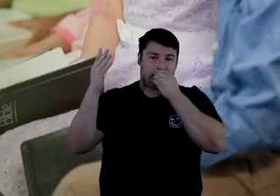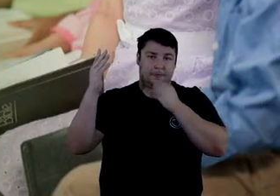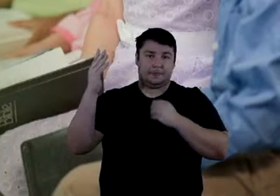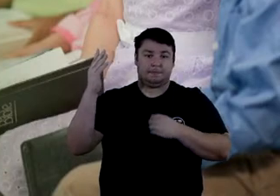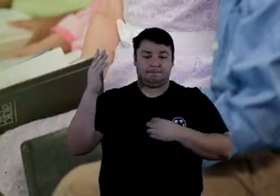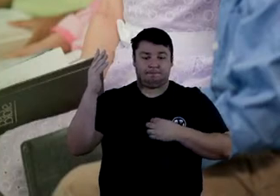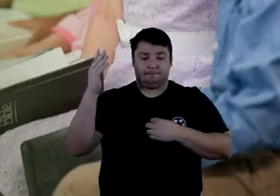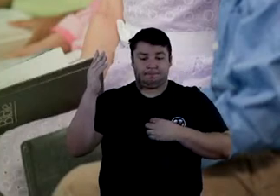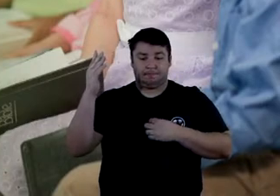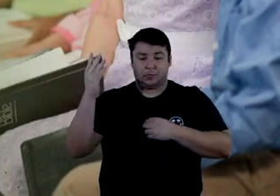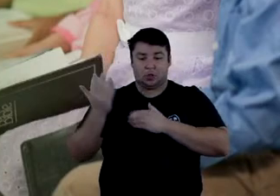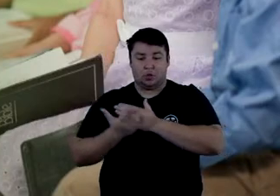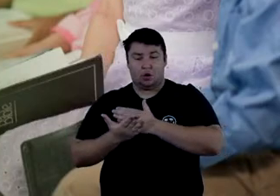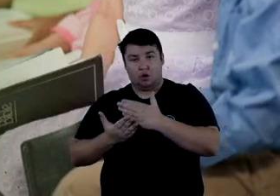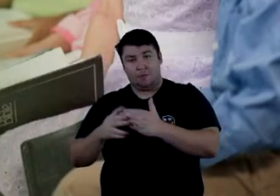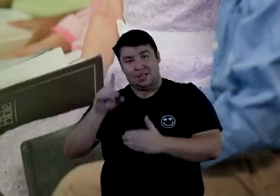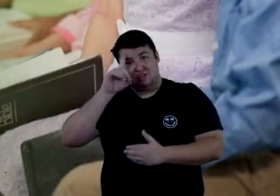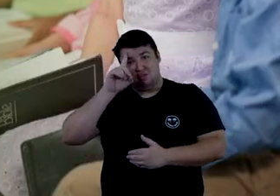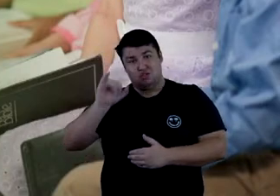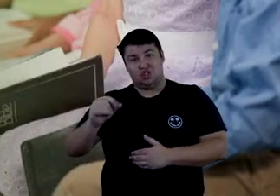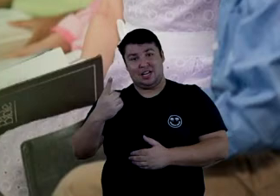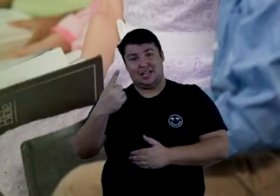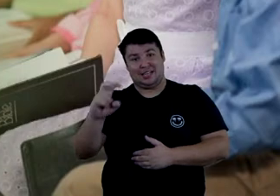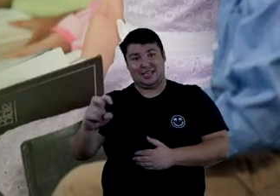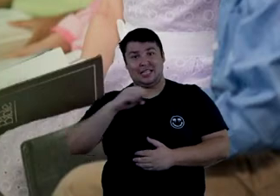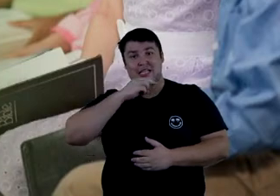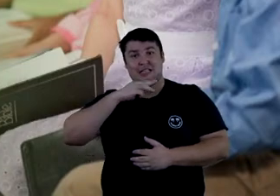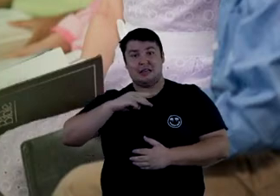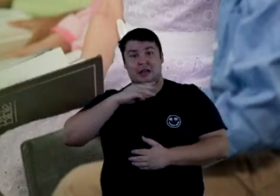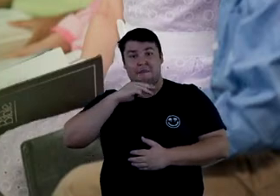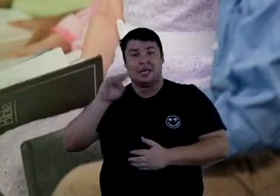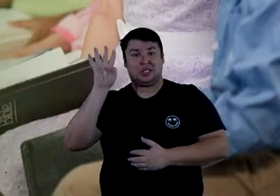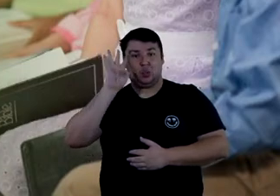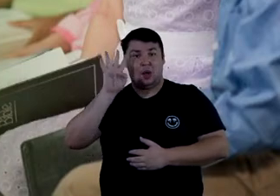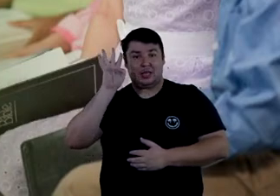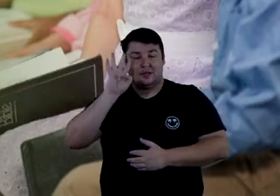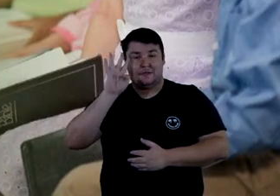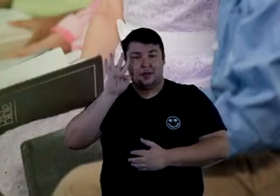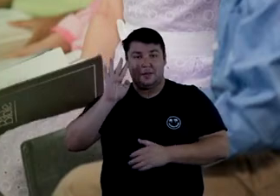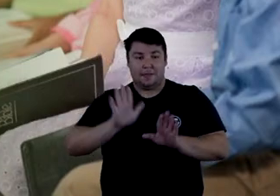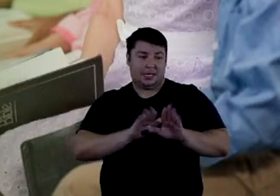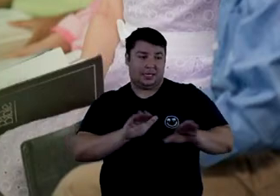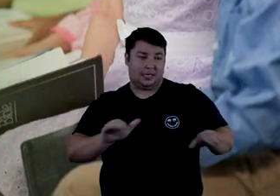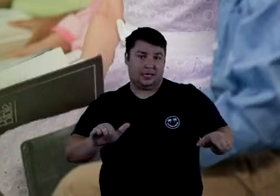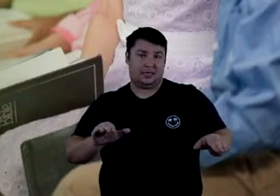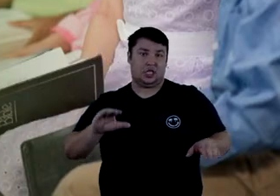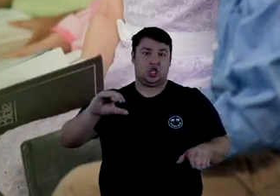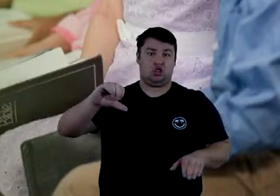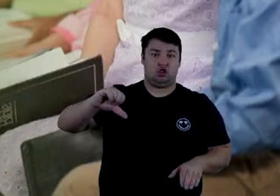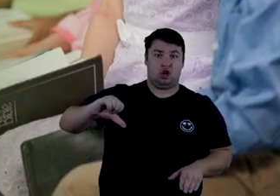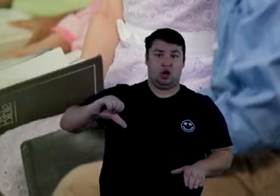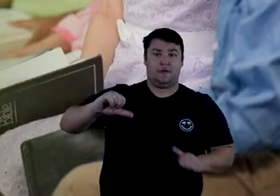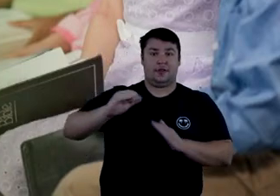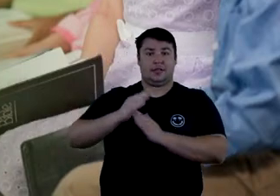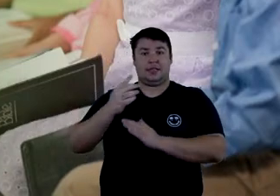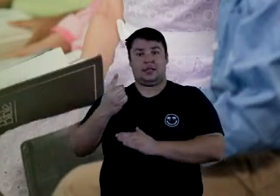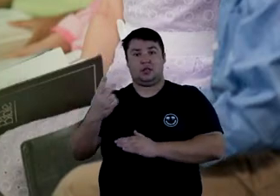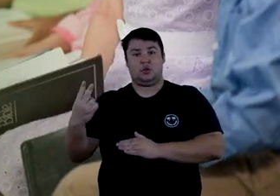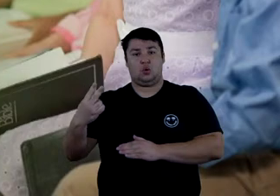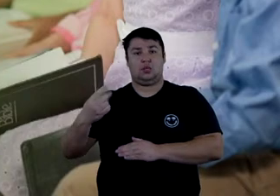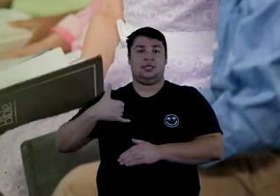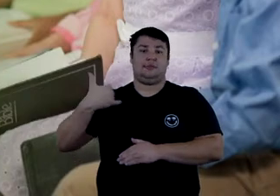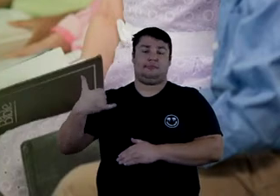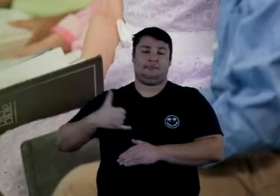Ela terá início dia 15 de março, quarta-feira, para crianças de 9 a 12